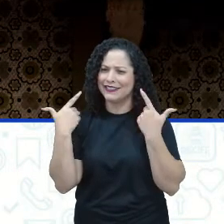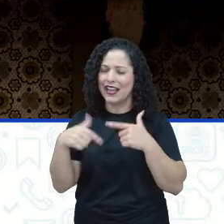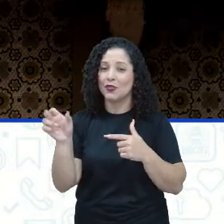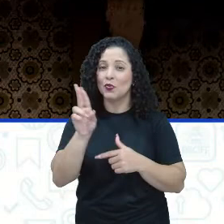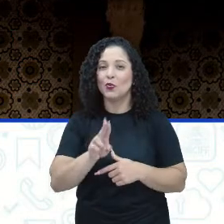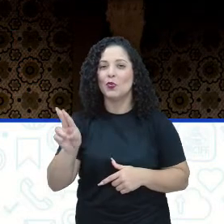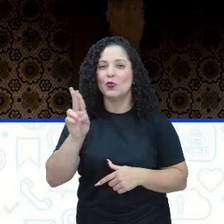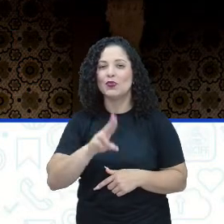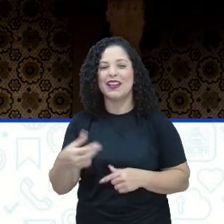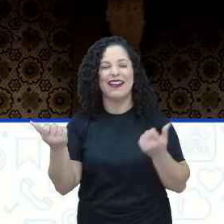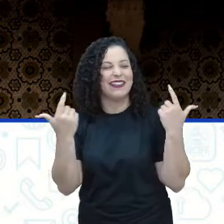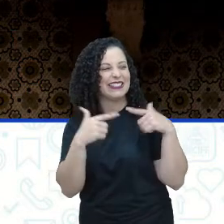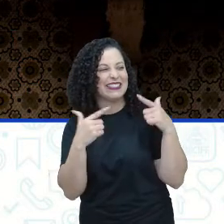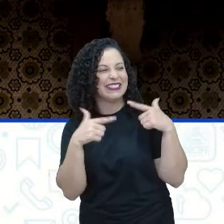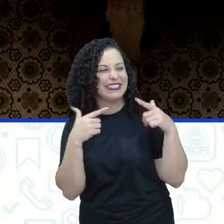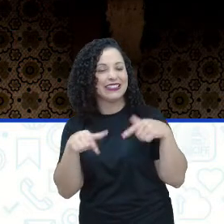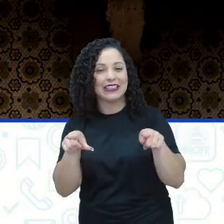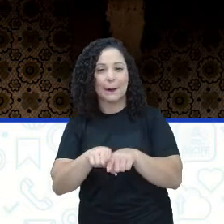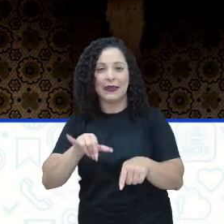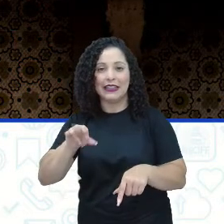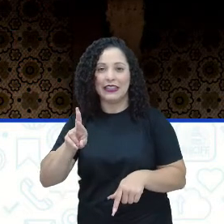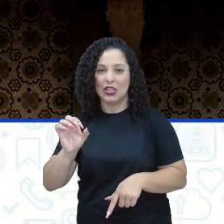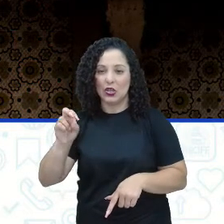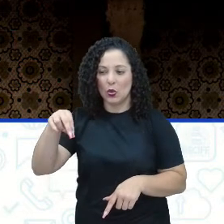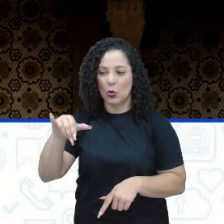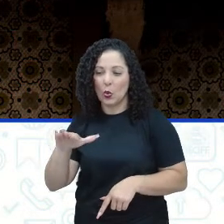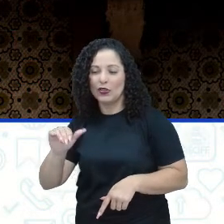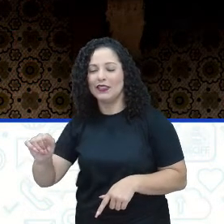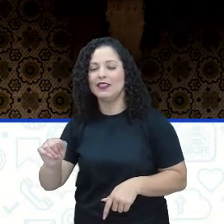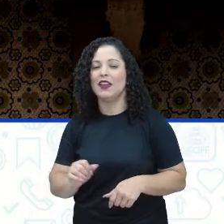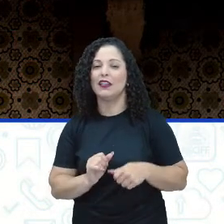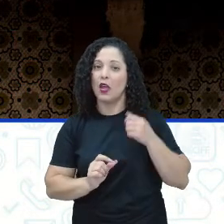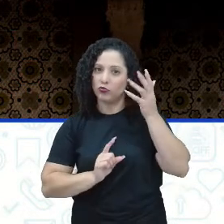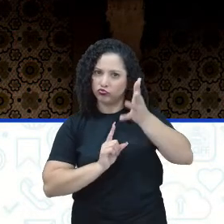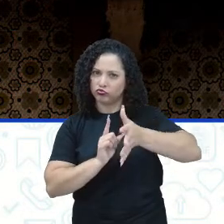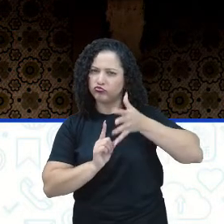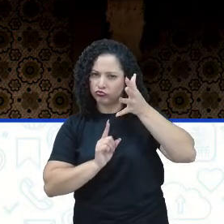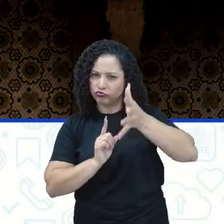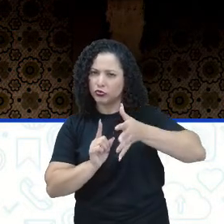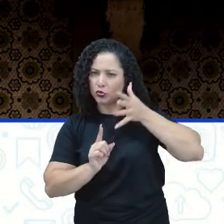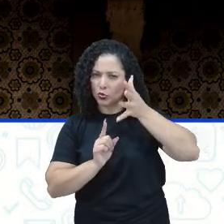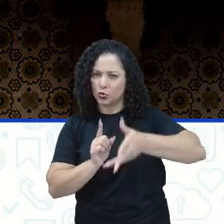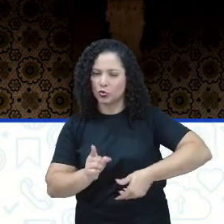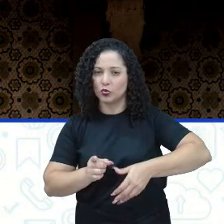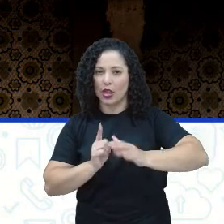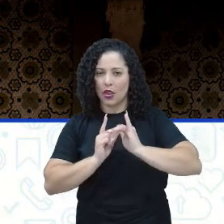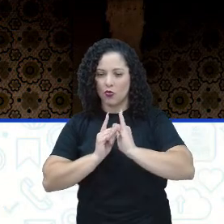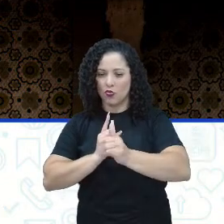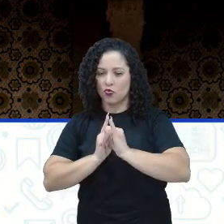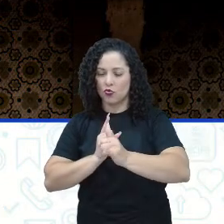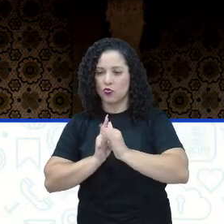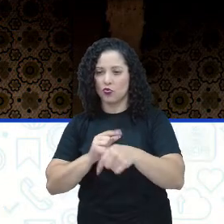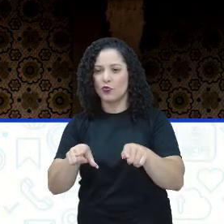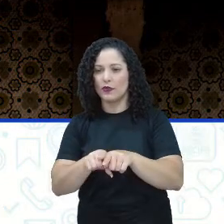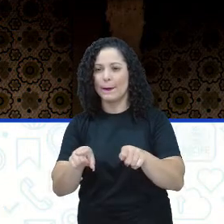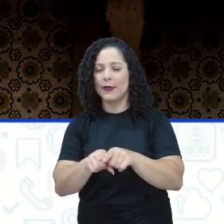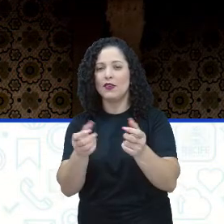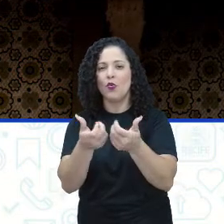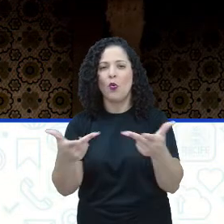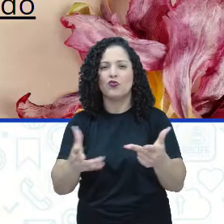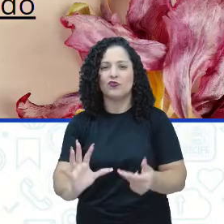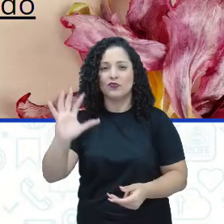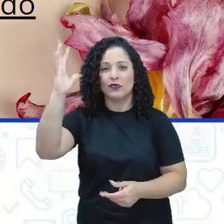do sarcasmo e da ironia, a presença do discurso direto e retratando situações